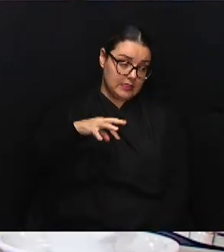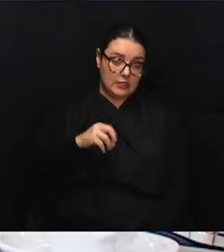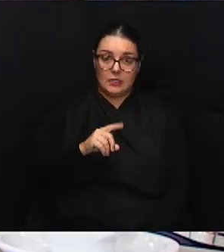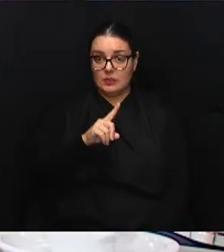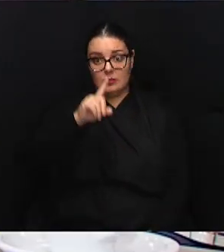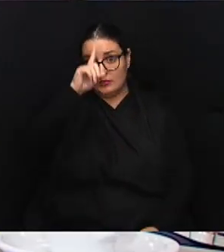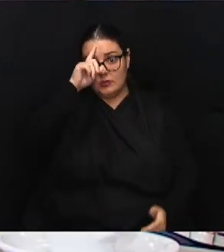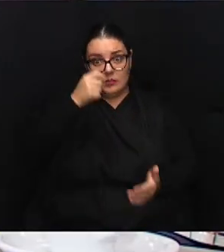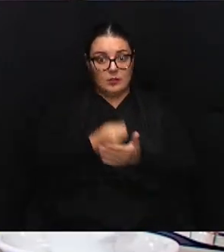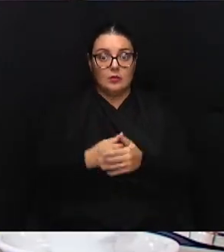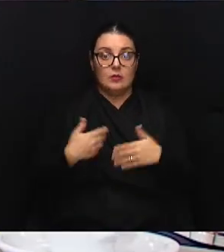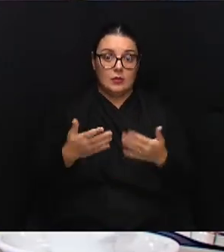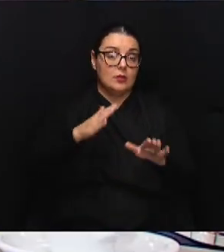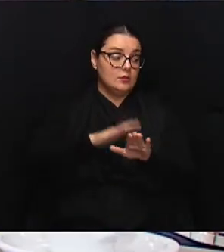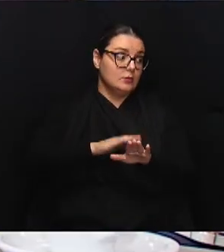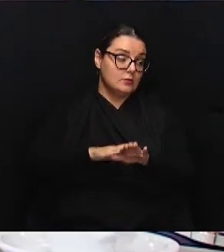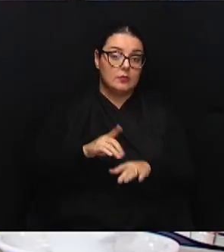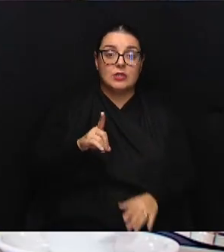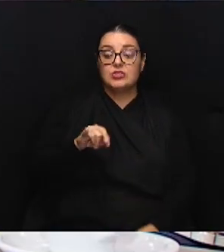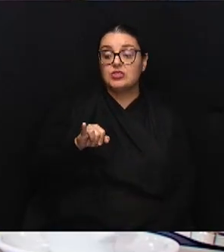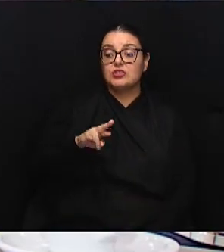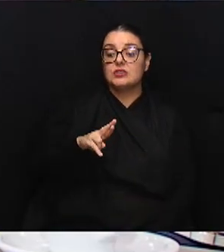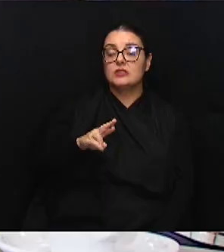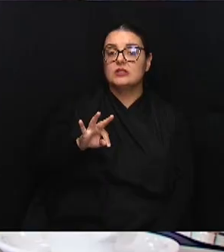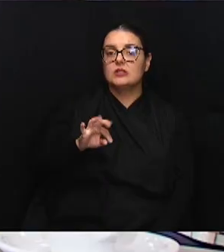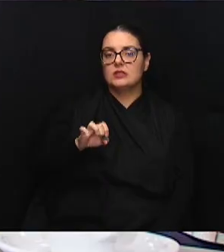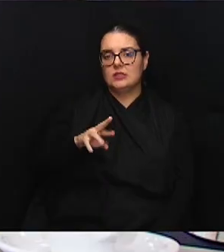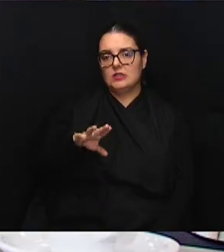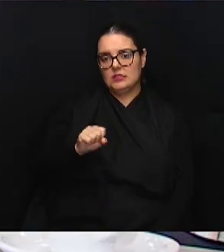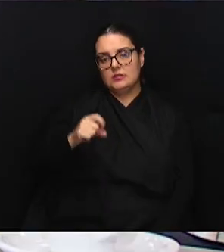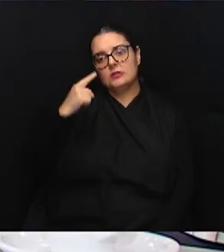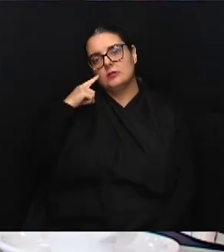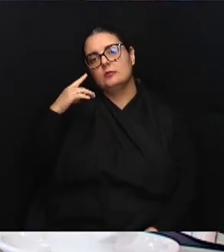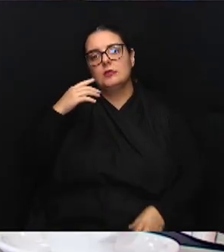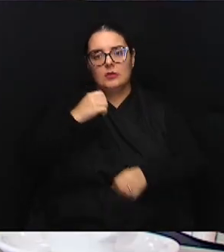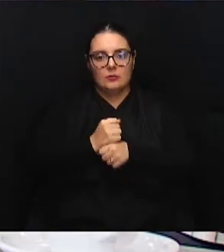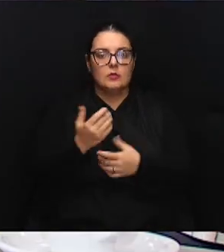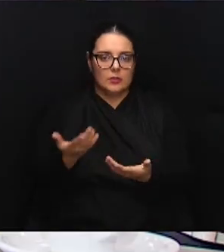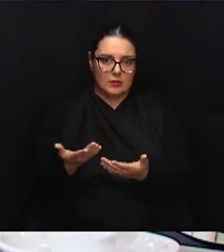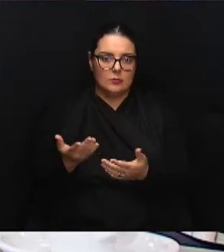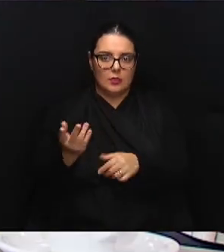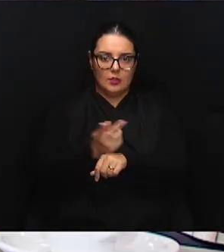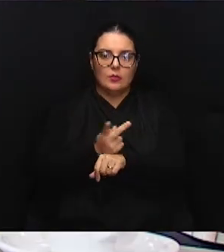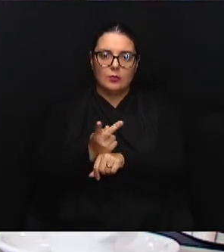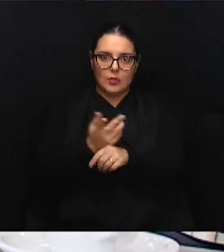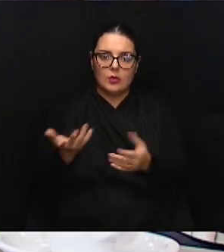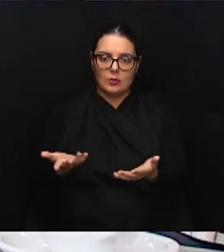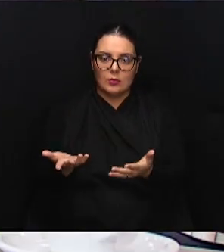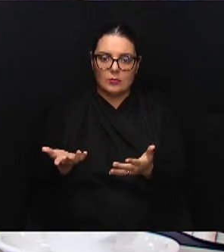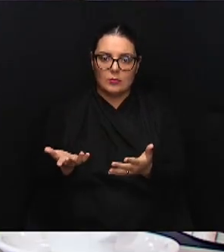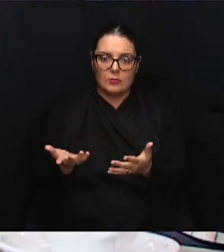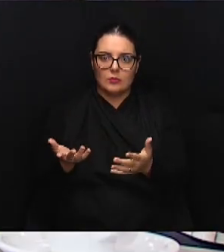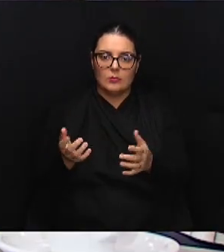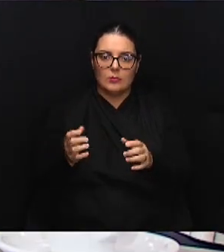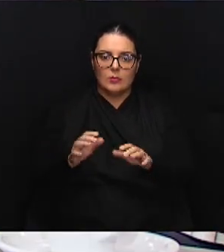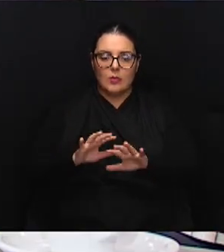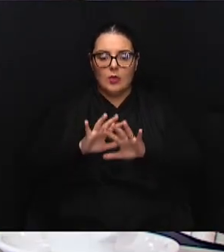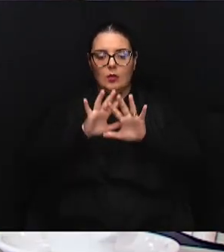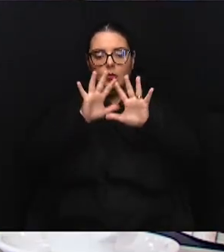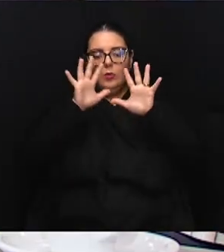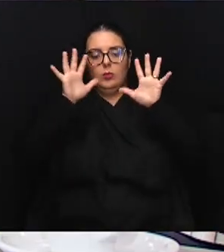as ações, assim, mas diretrizes. Então, em linhas gerais, ela procura dar um